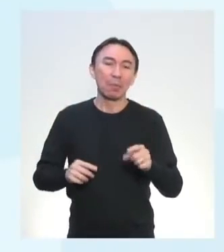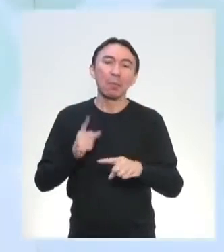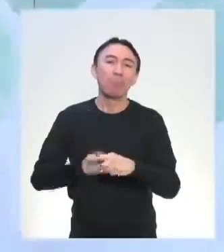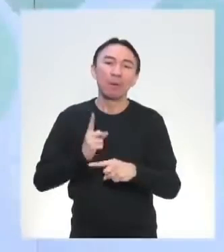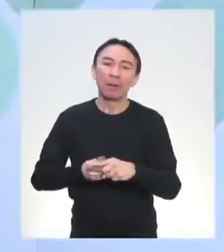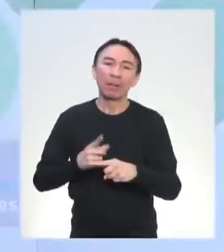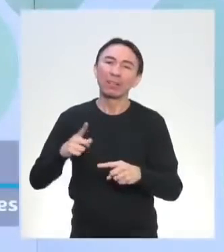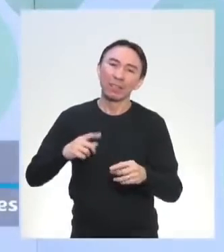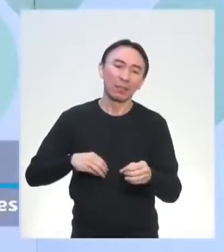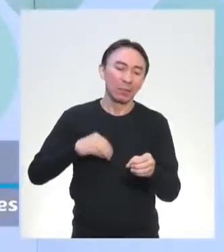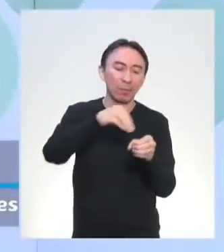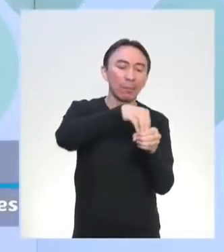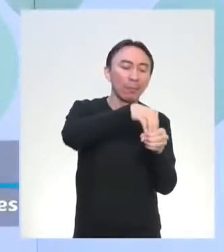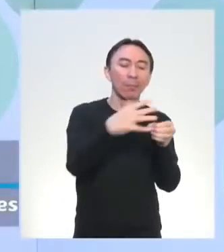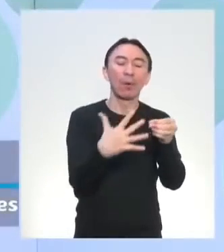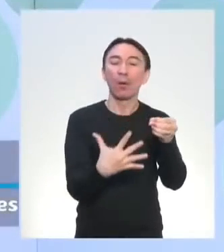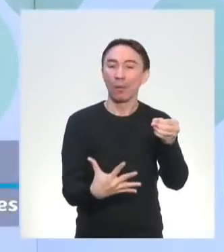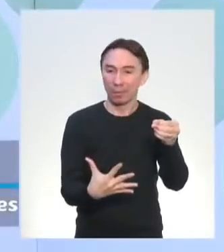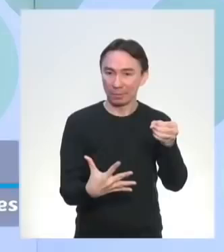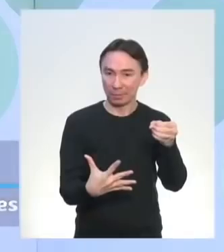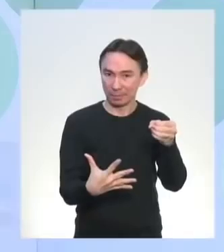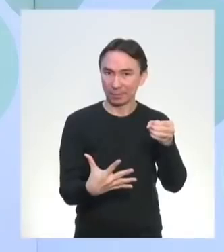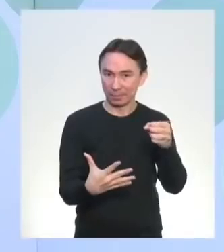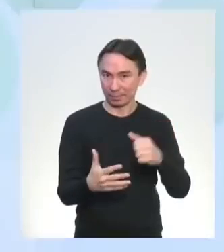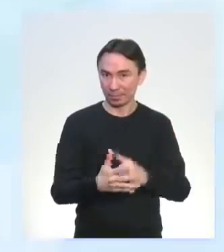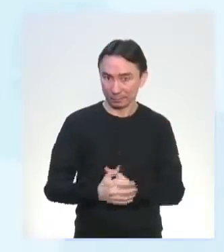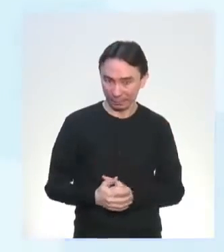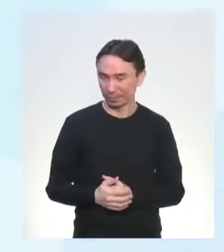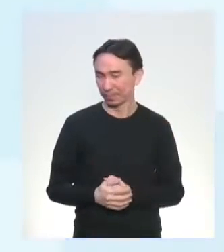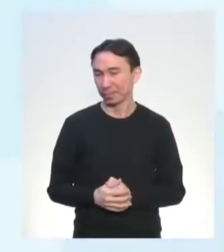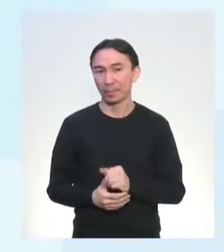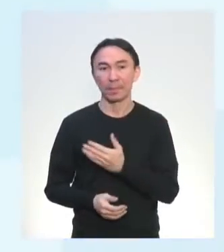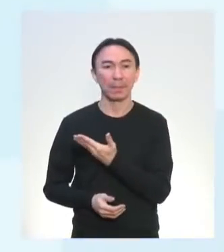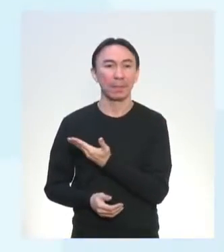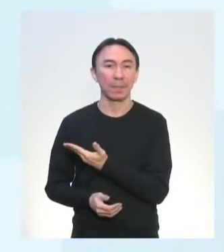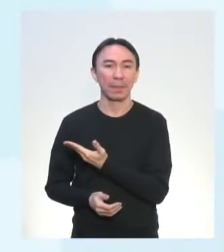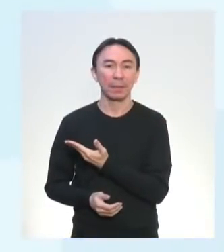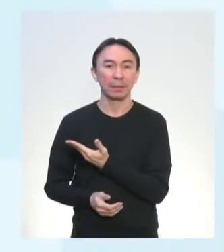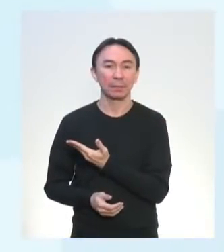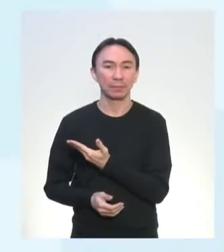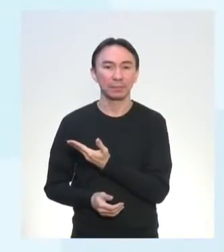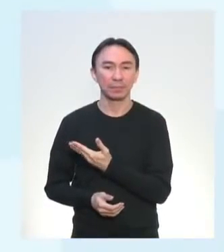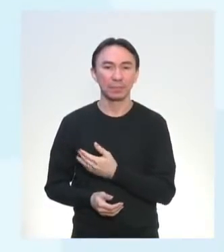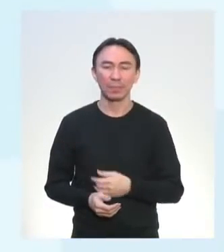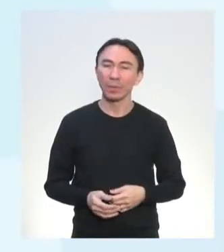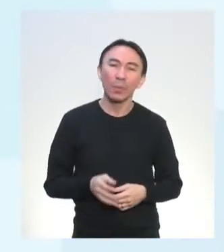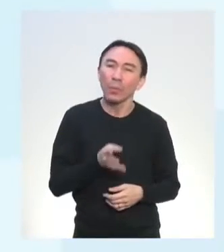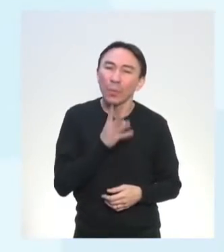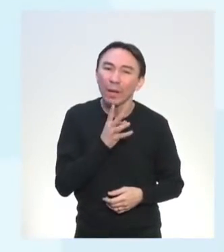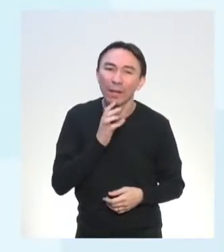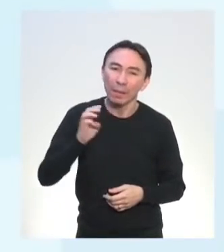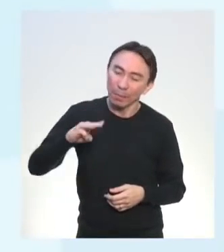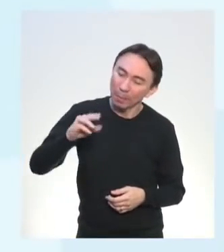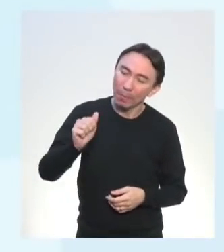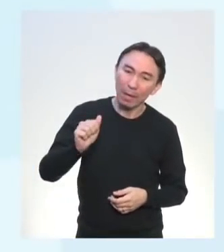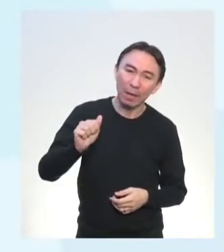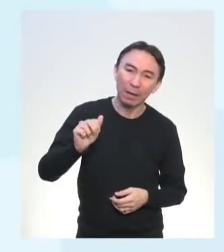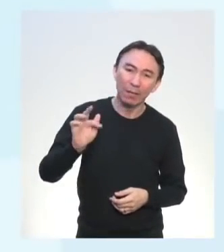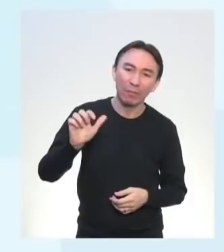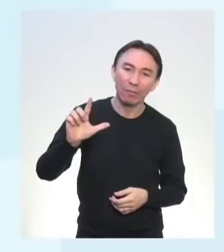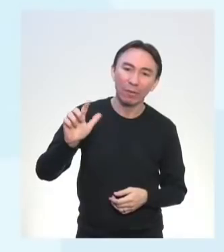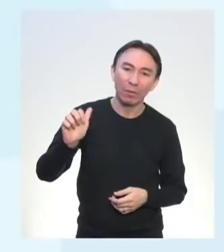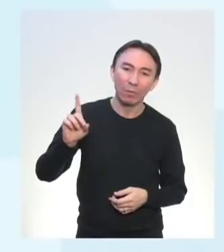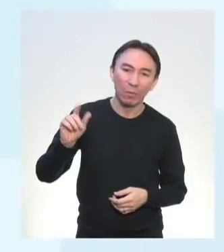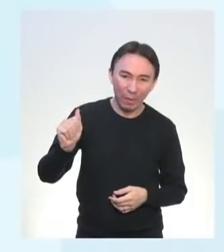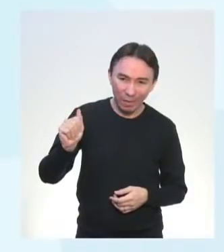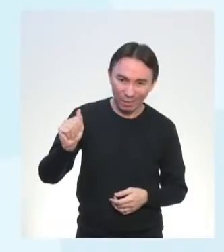para a nossa literatura. A acolhida é o seguinte: você conhece a personagem Mafalda das histórias em quadrinhos? Se